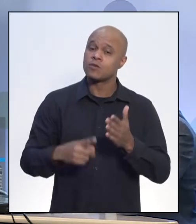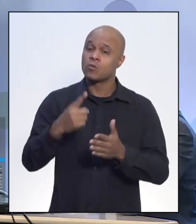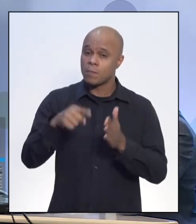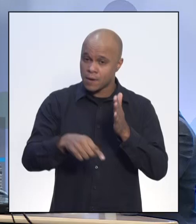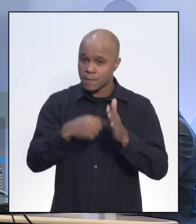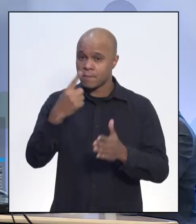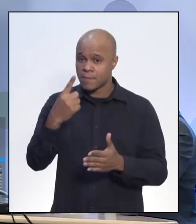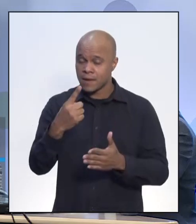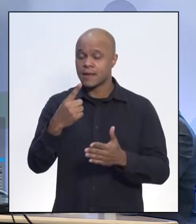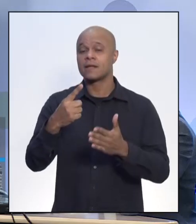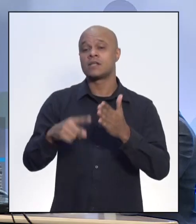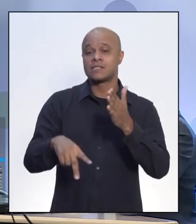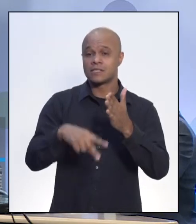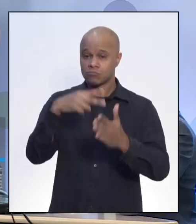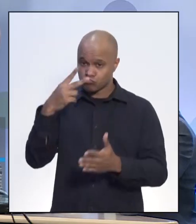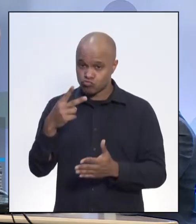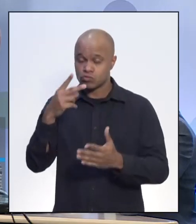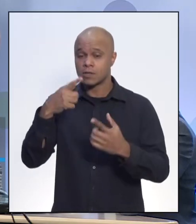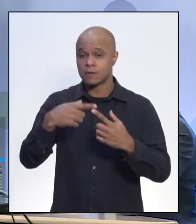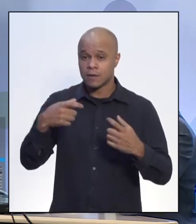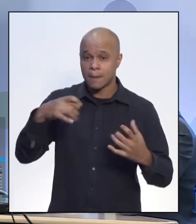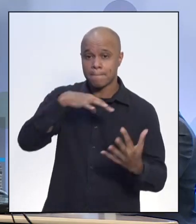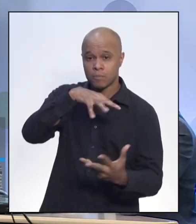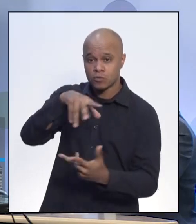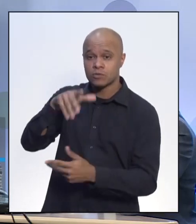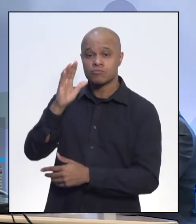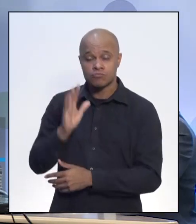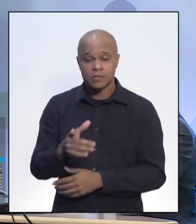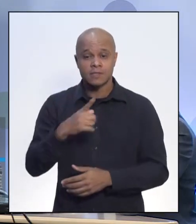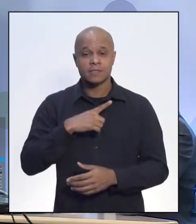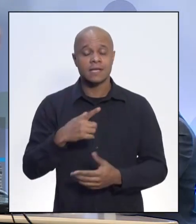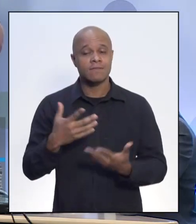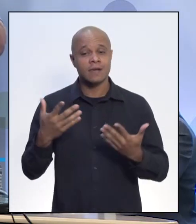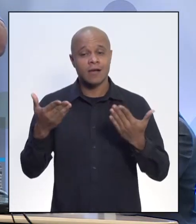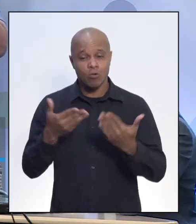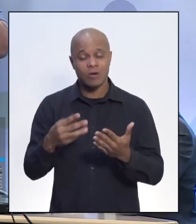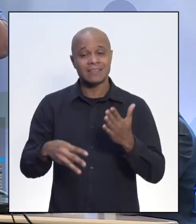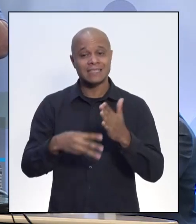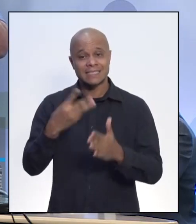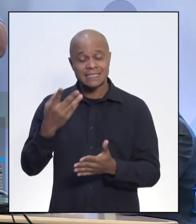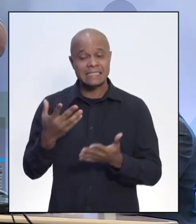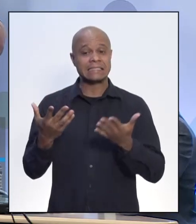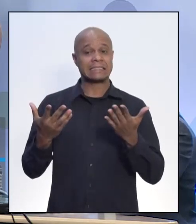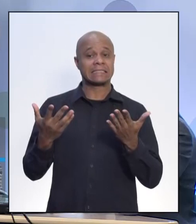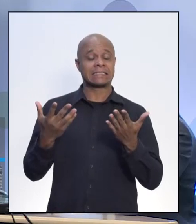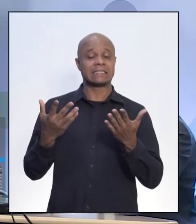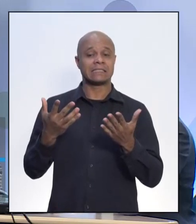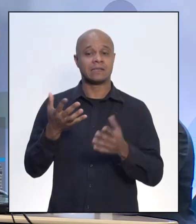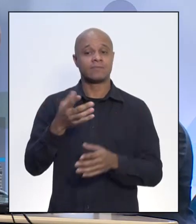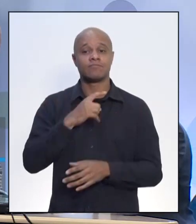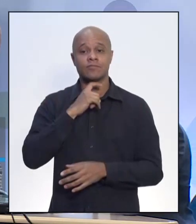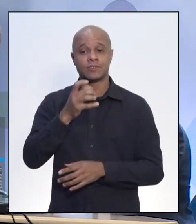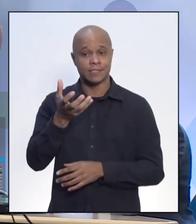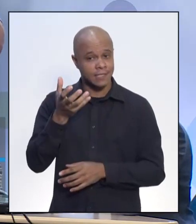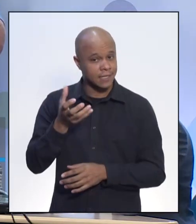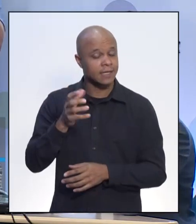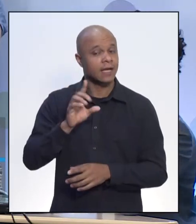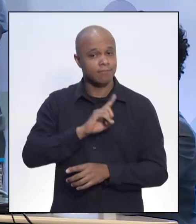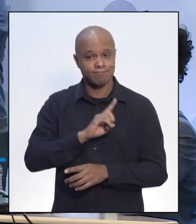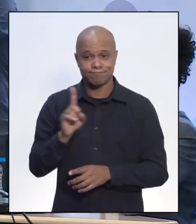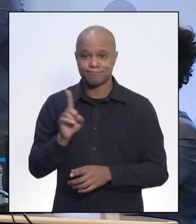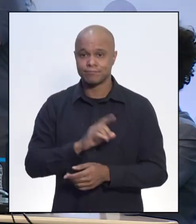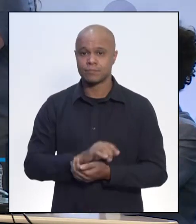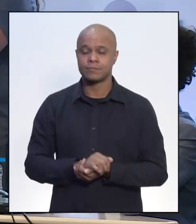guerras pontuais, e ainda tendo esses conflitos, acho que ter uma terceira guerra mundial por qualquer motivo é uma coisa até desumana.